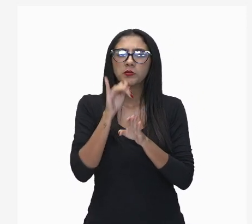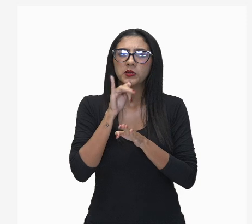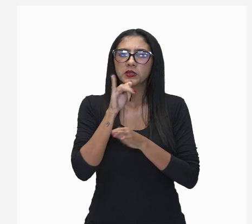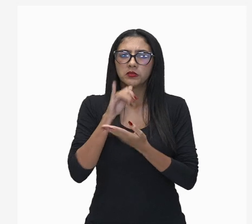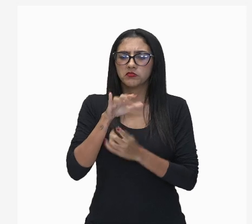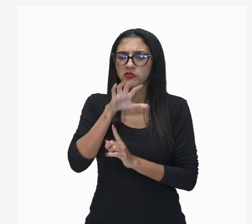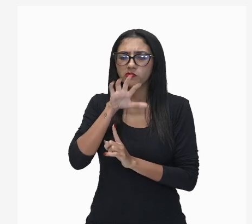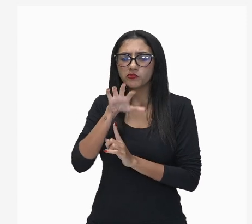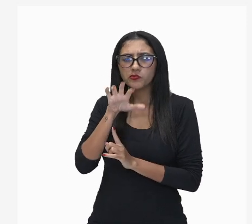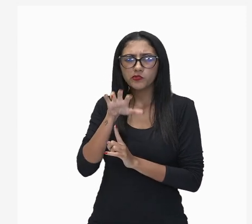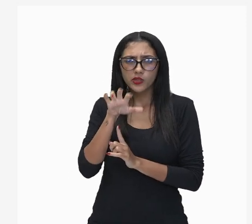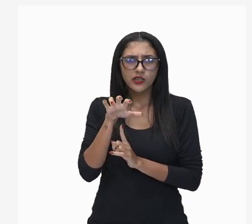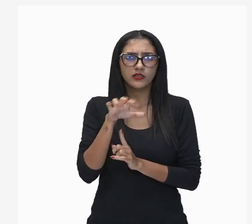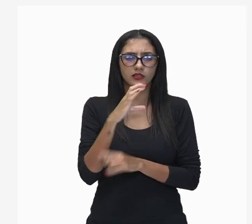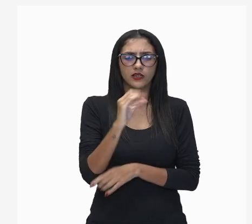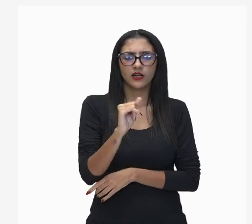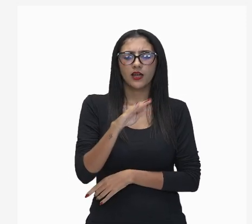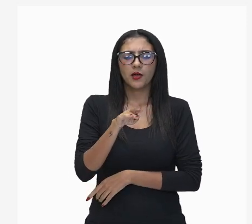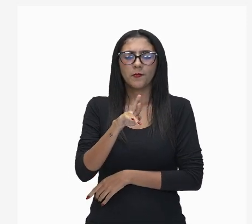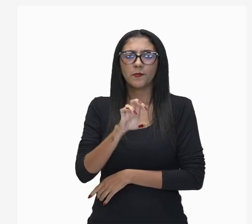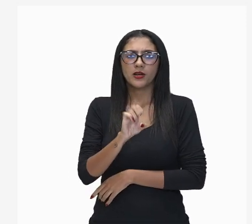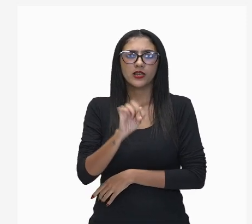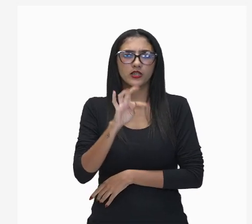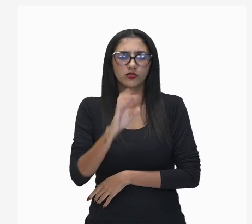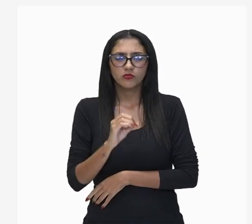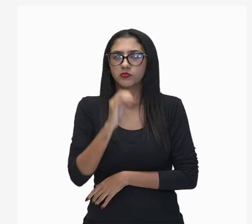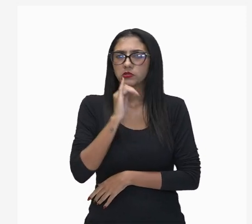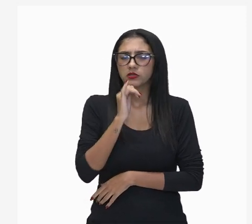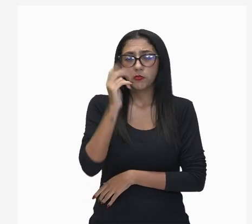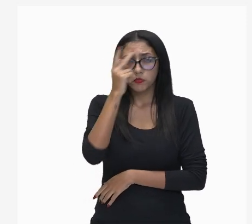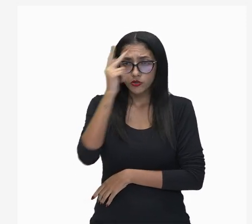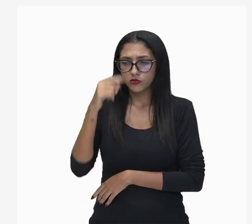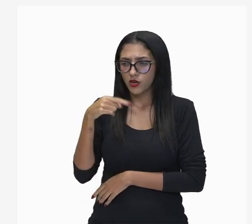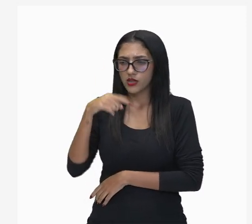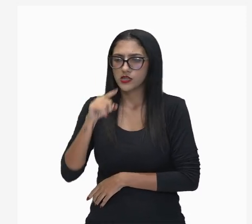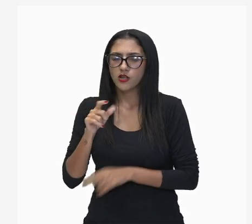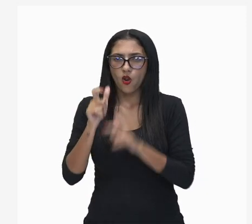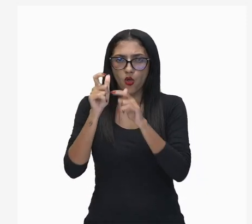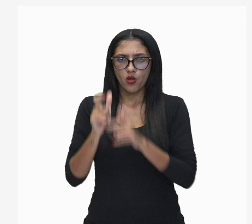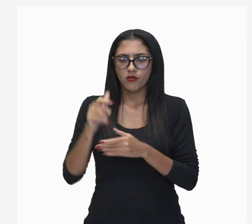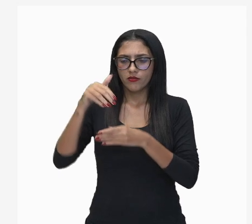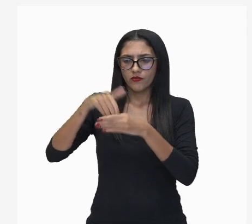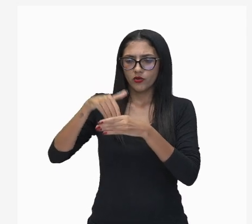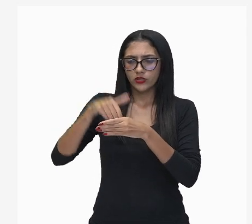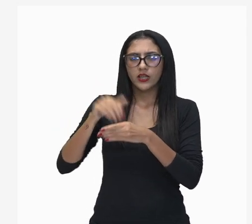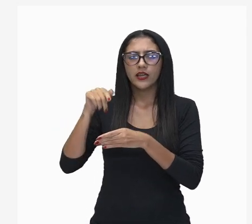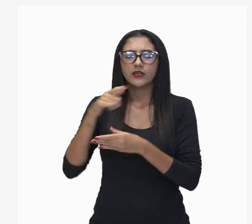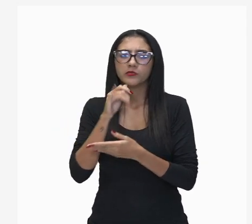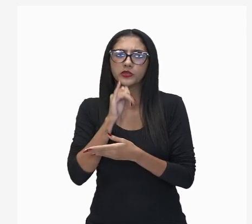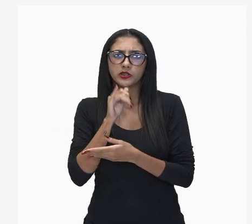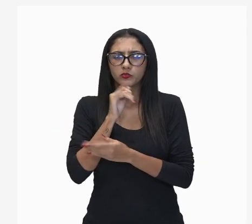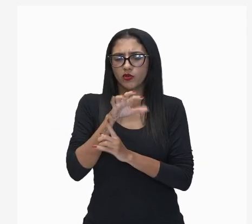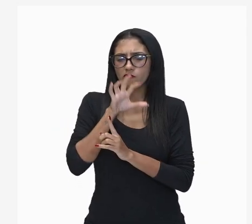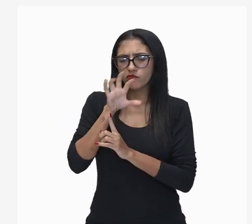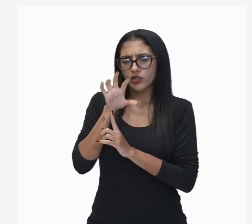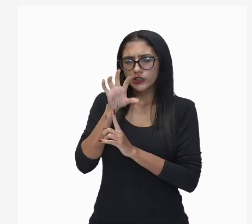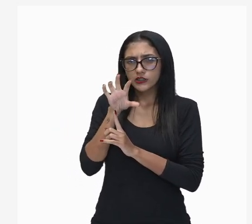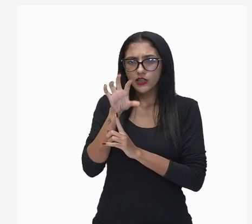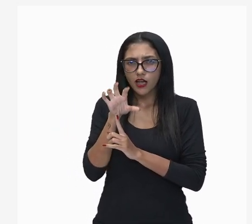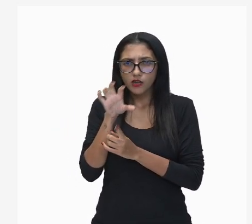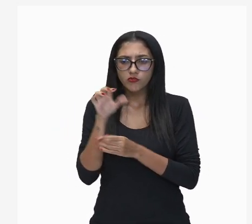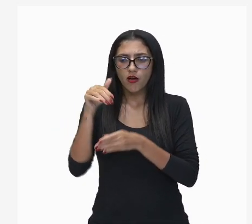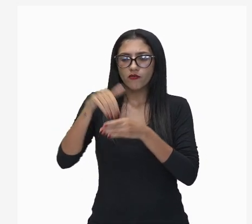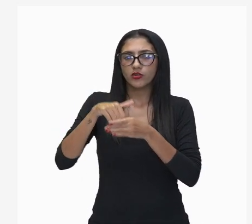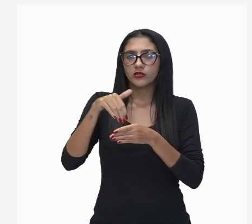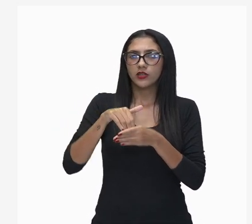aquele voto em que os eleitores iam até os locais de votação e eles eram ali coagidos a votar